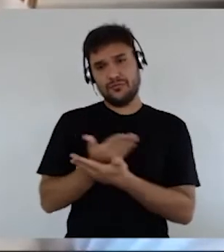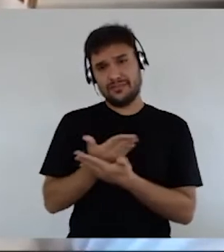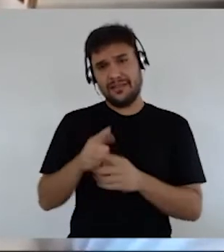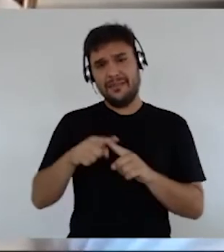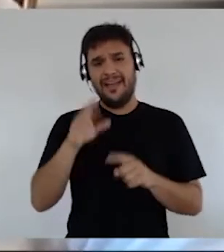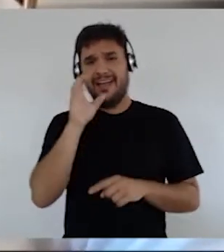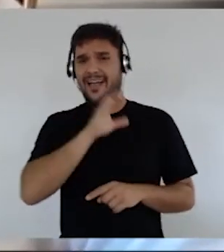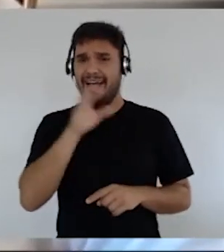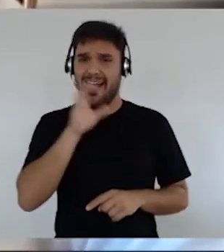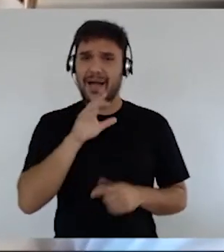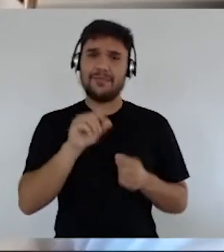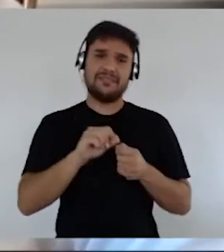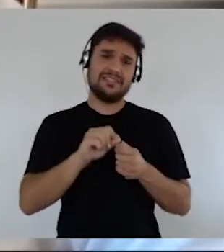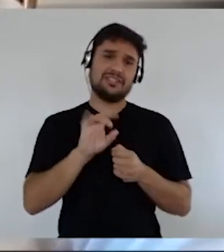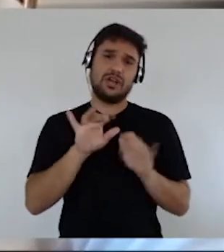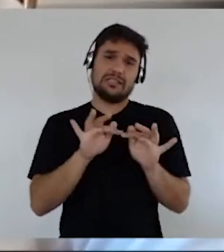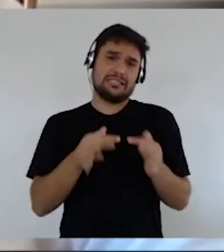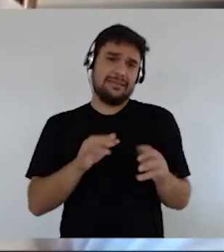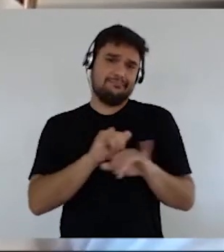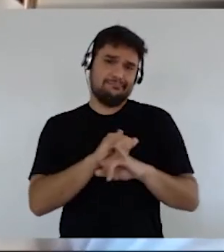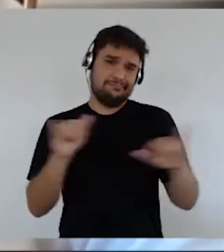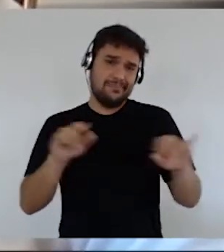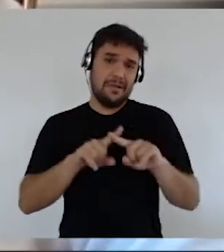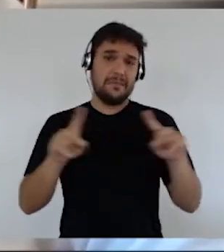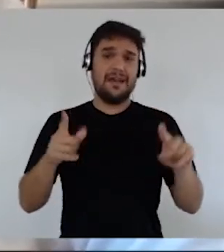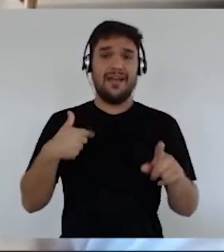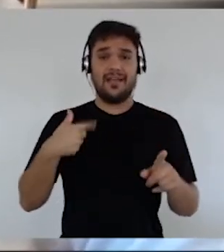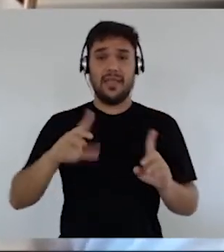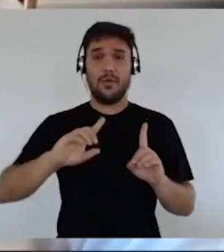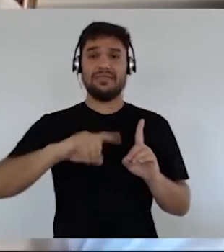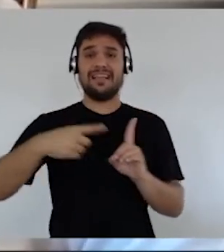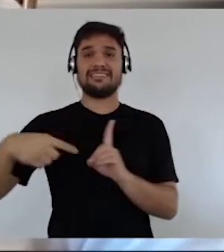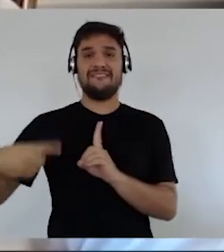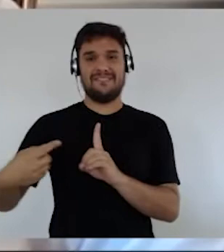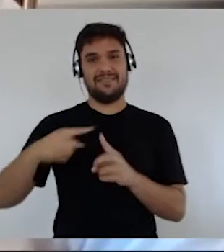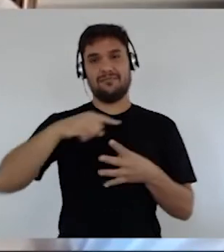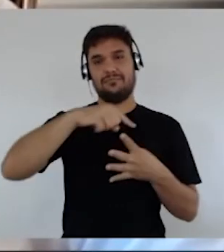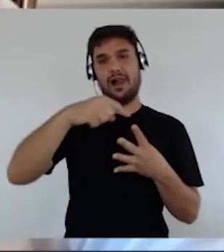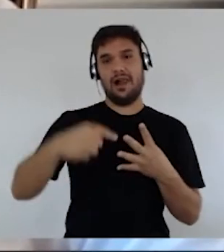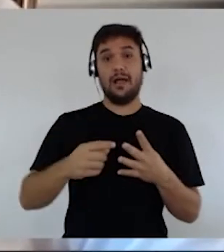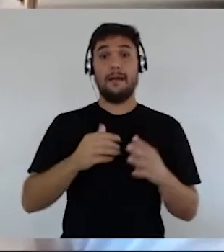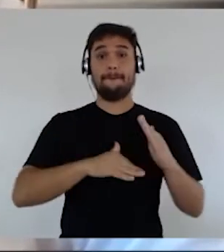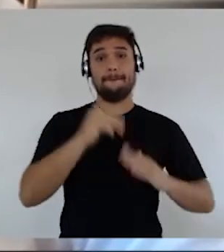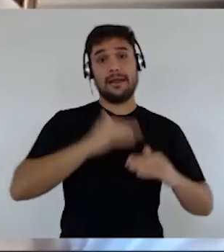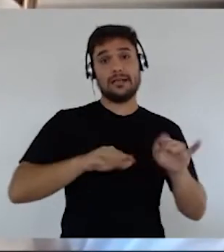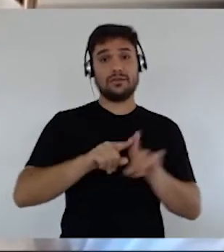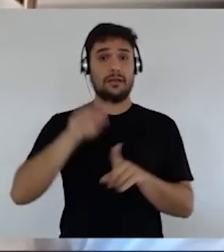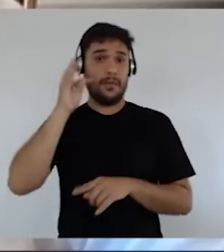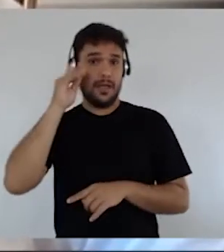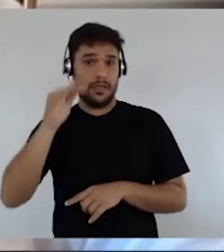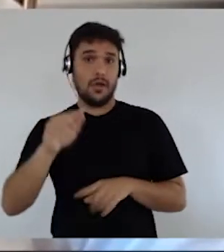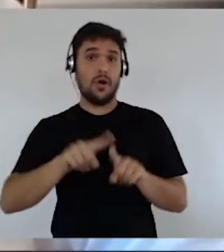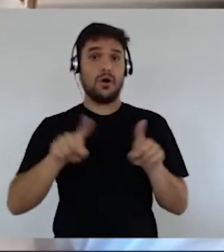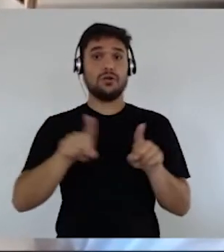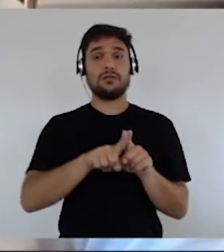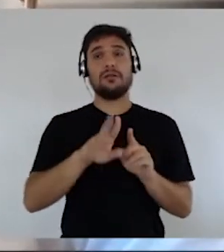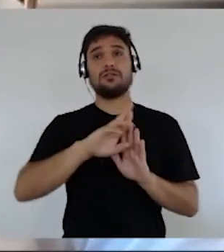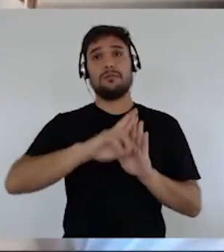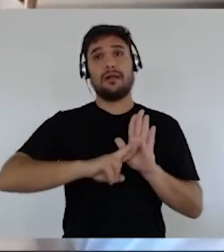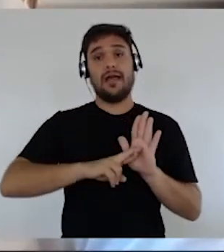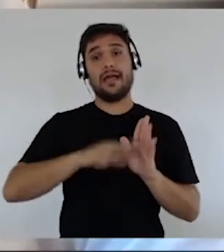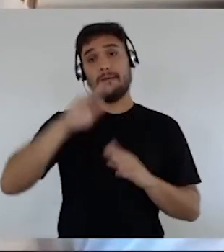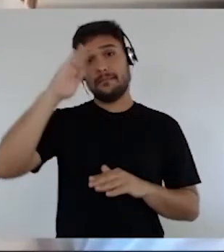rápido fazer uma chamada e eu acho que temos aqui desafios práticos e desafios teóricos a nível dos princípios que regem, sobretudo,